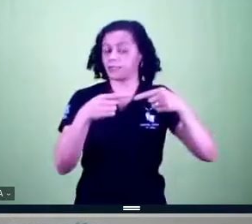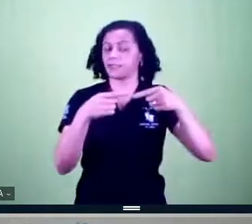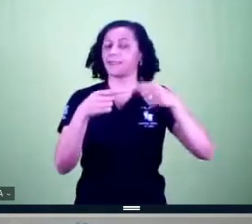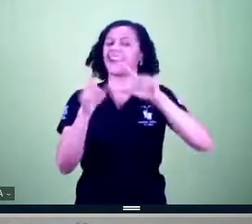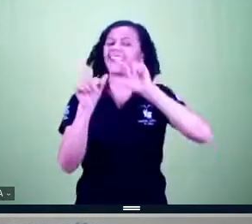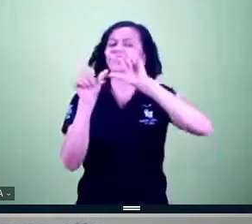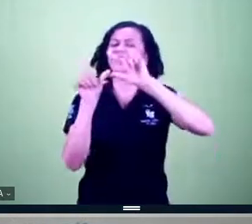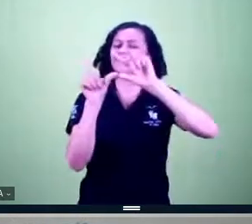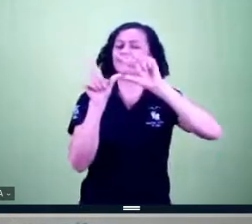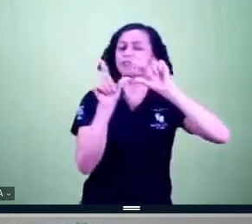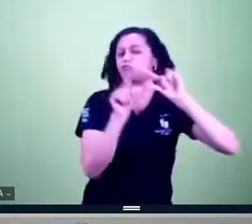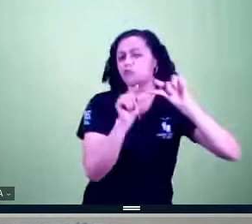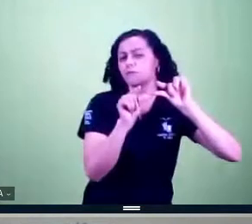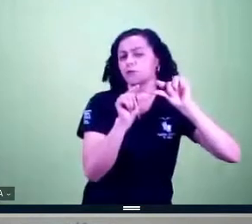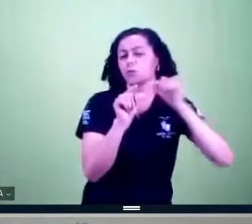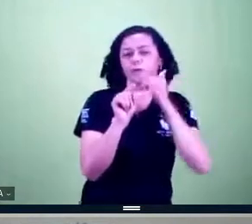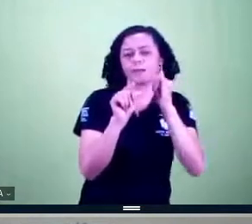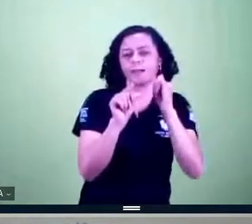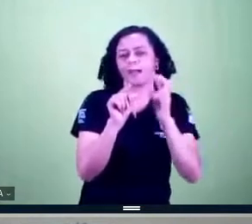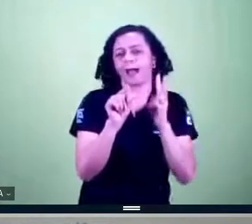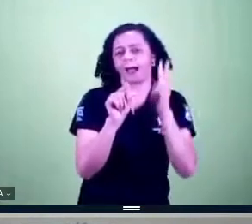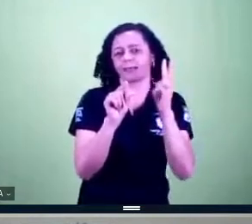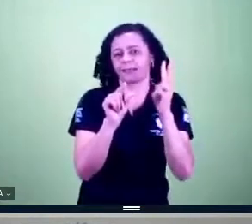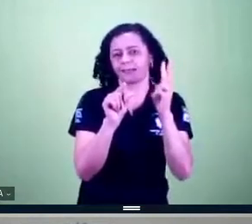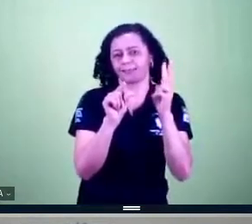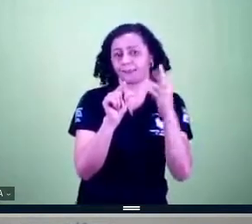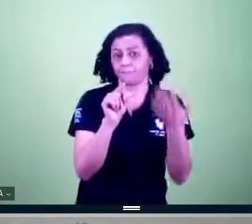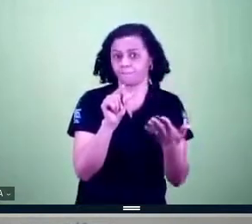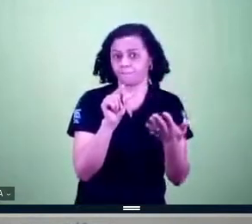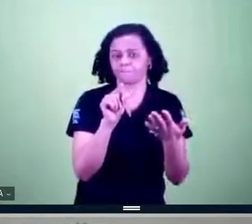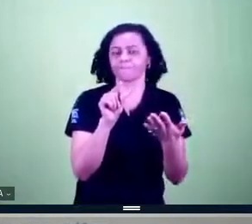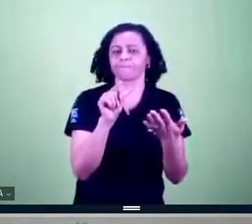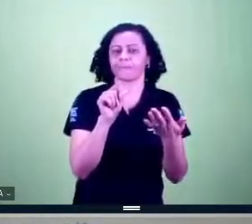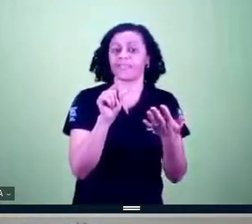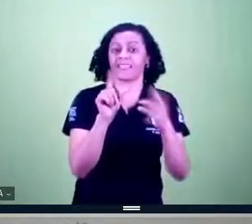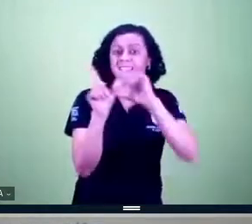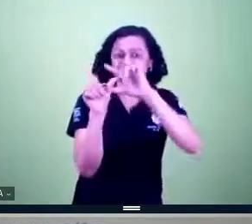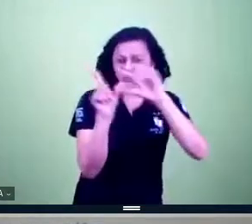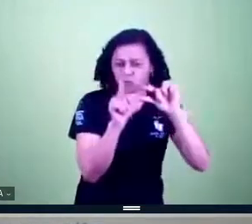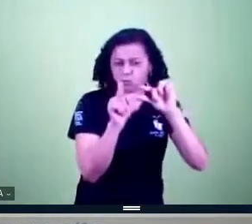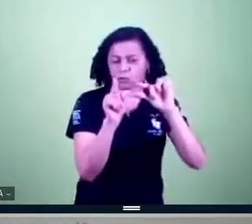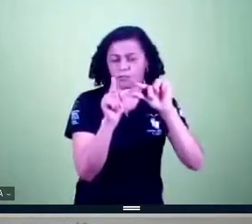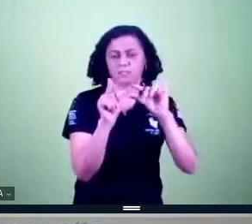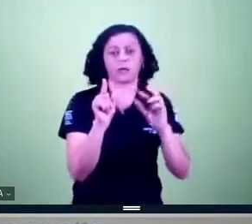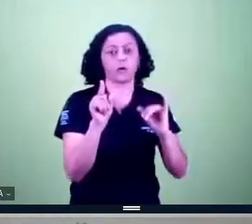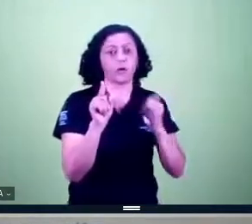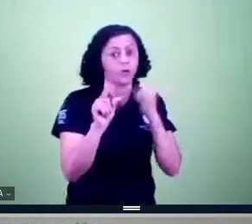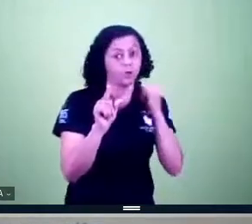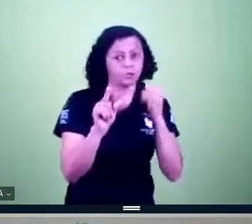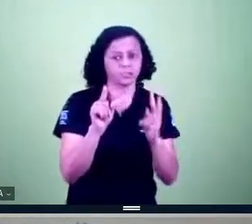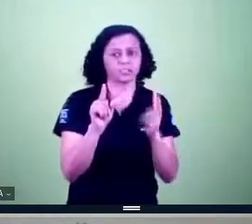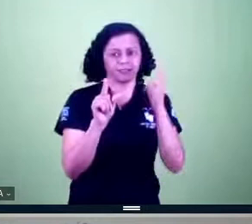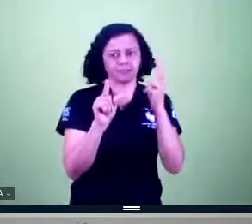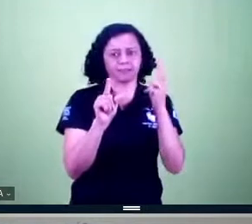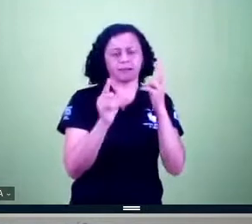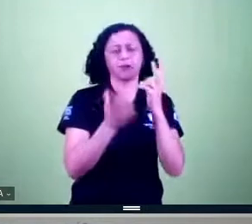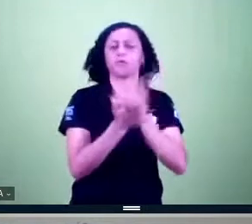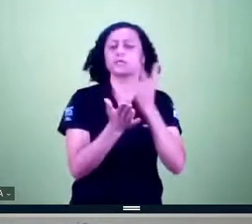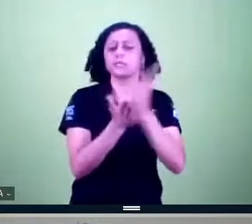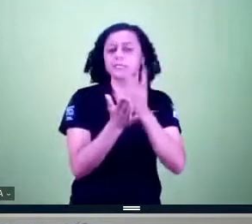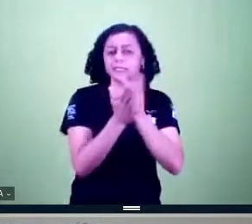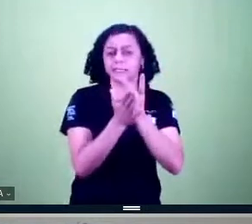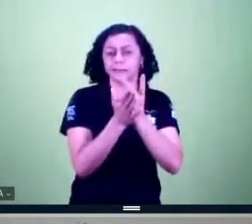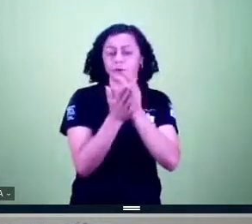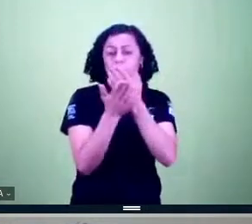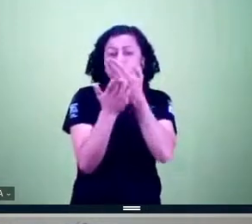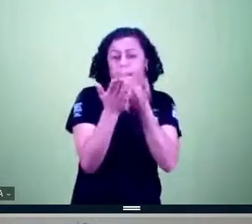Há uma queda de tensão. E essa queda de tensão, vamos acostumar a nomenclatura, a gente sempre quando a tensão, quando ela